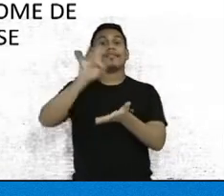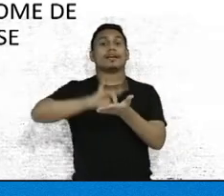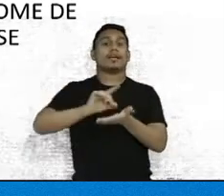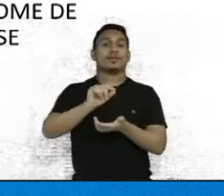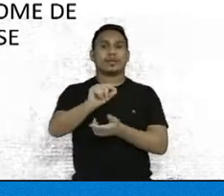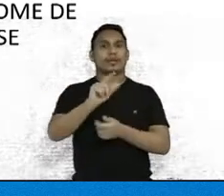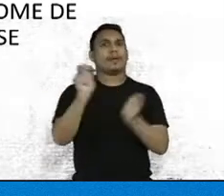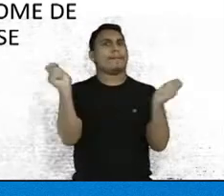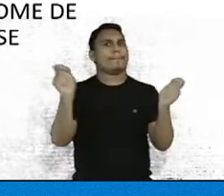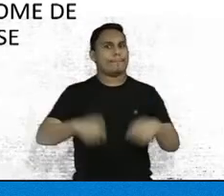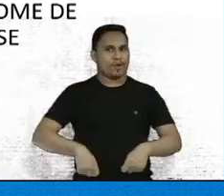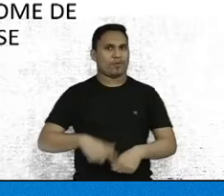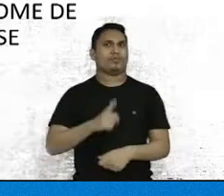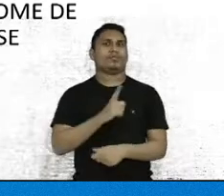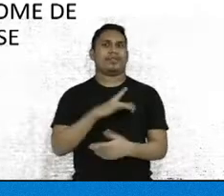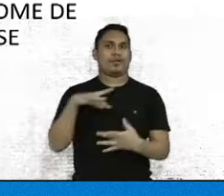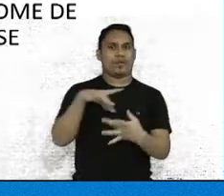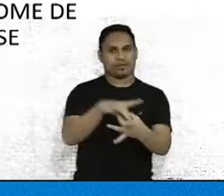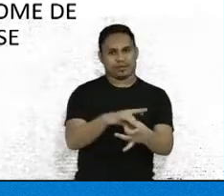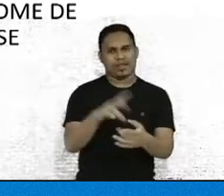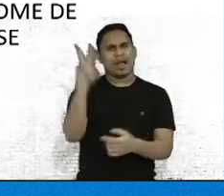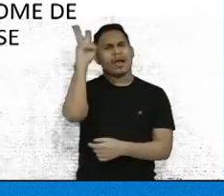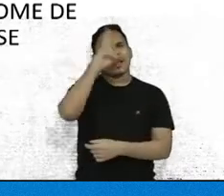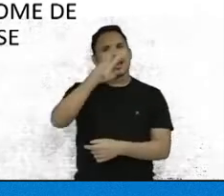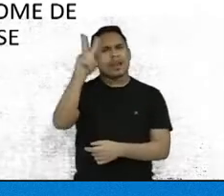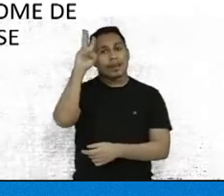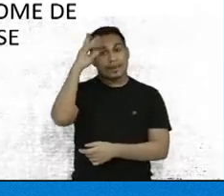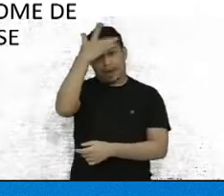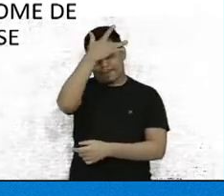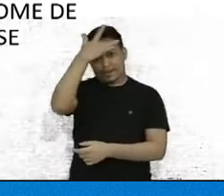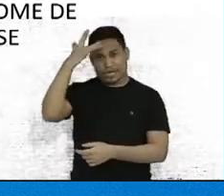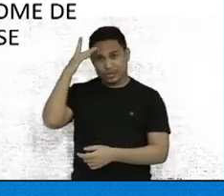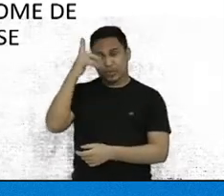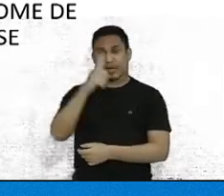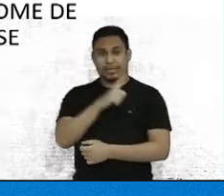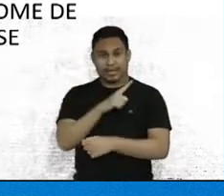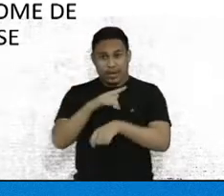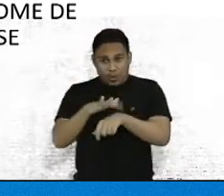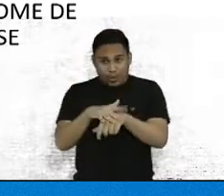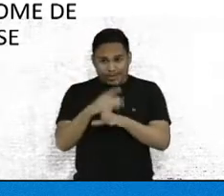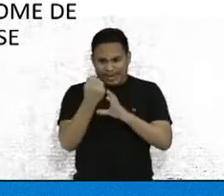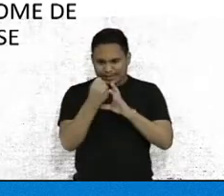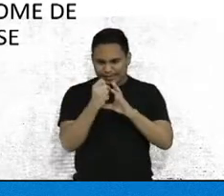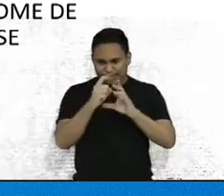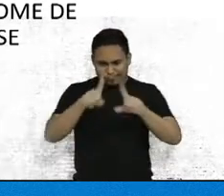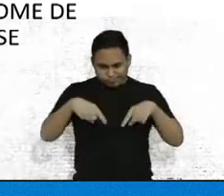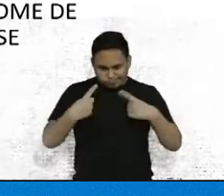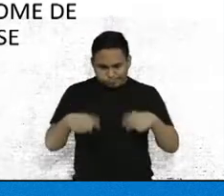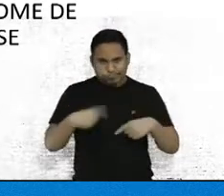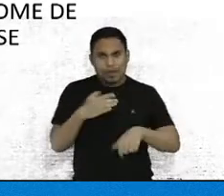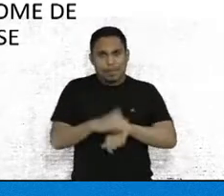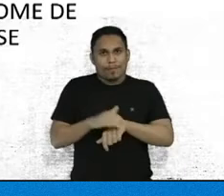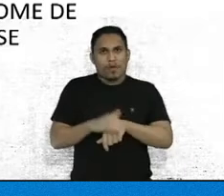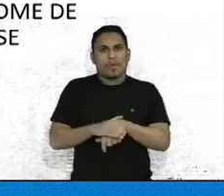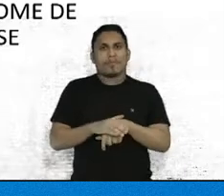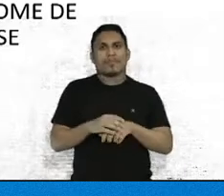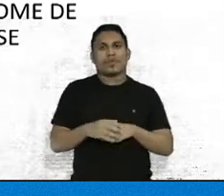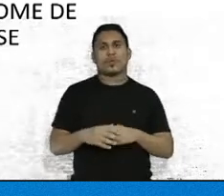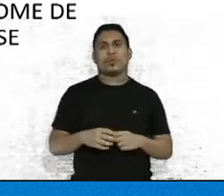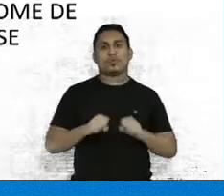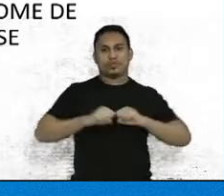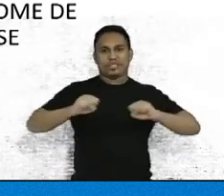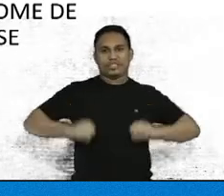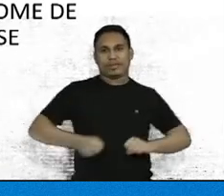sim. Lembra que a pessoa que tem uma doença autoimune, o sistema imunológico, ele não tem um GPS muito bom. Aí você vai lá